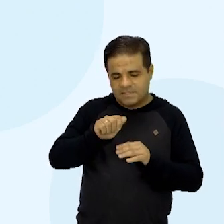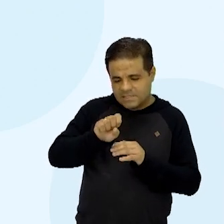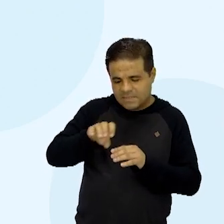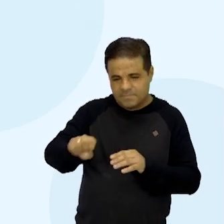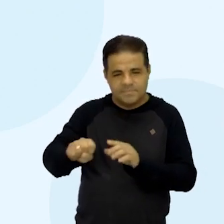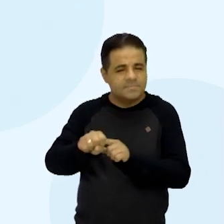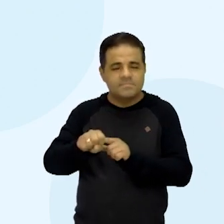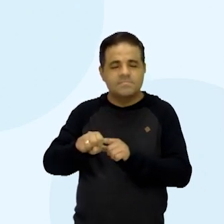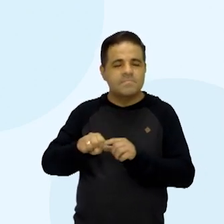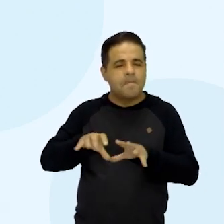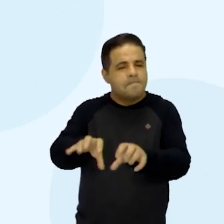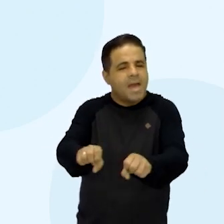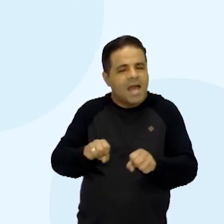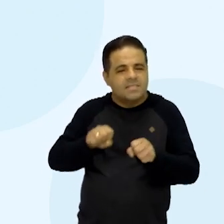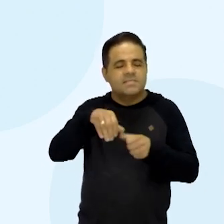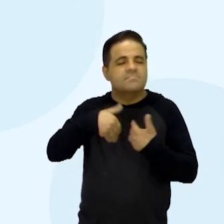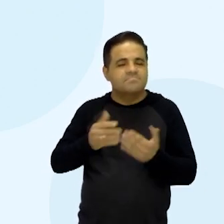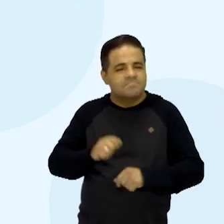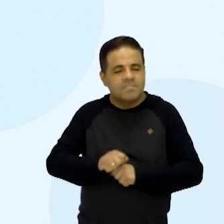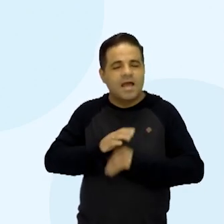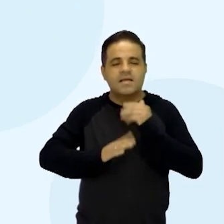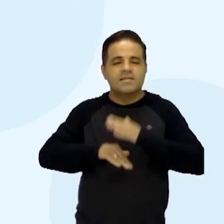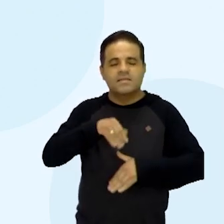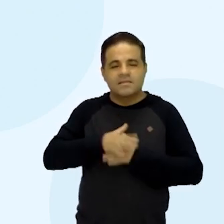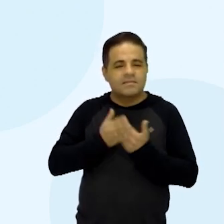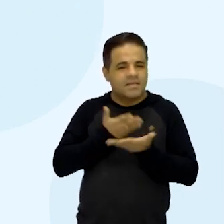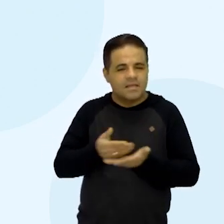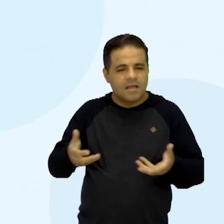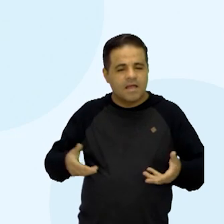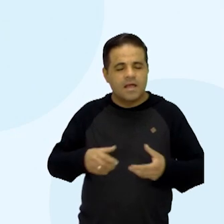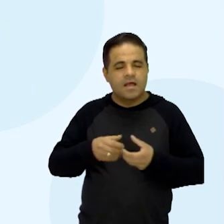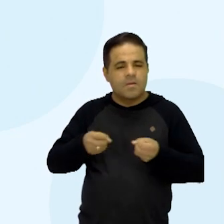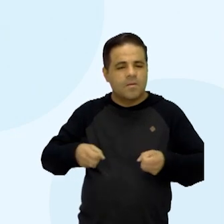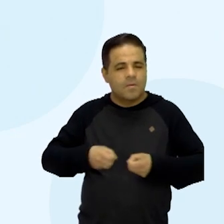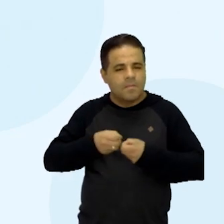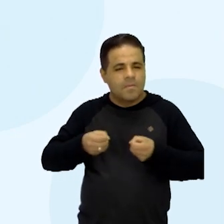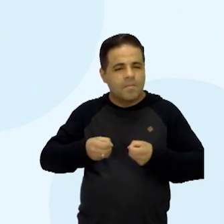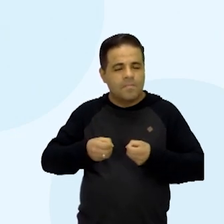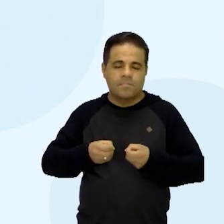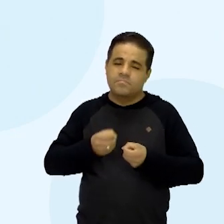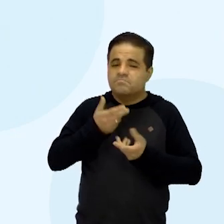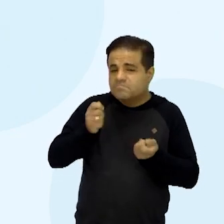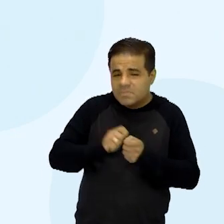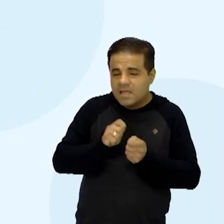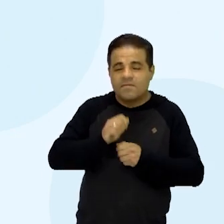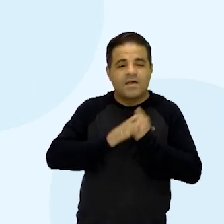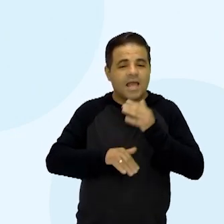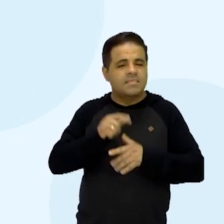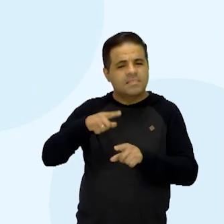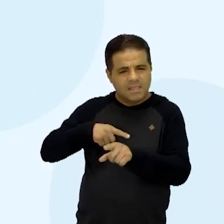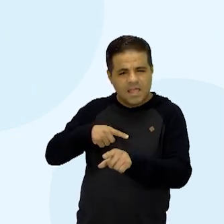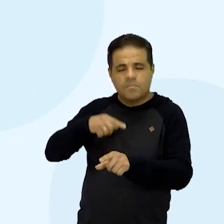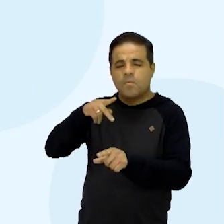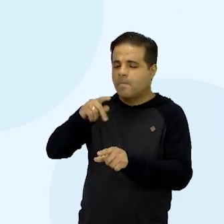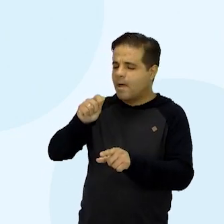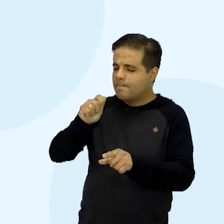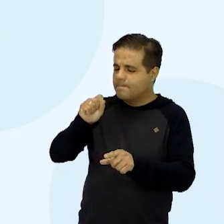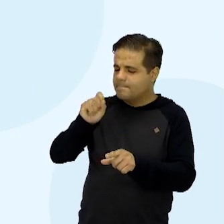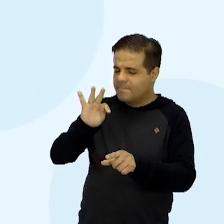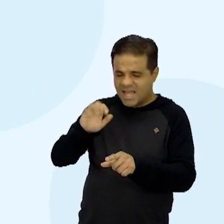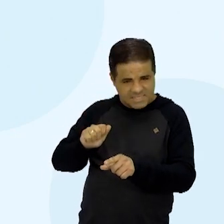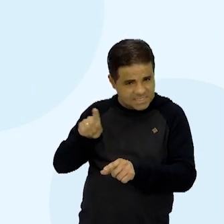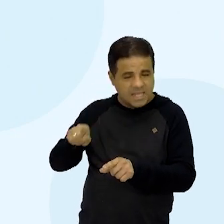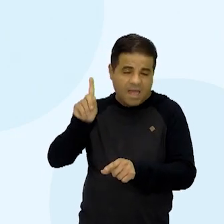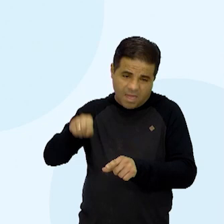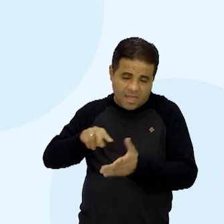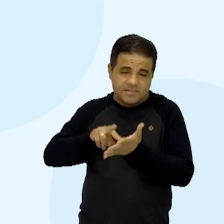que parece estar muito boa e eu estou morrendo de fome. I am too, né? Ok. Então, temos uma pasta ali, né? Quando a gente fala de pasta, a palavra